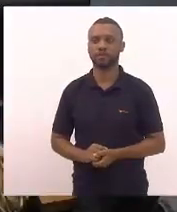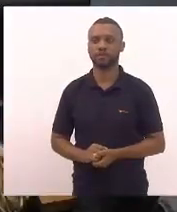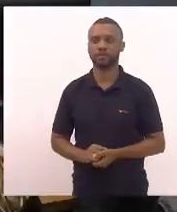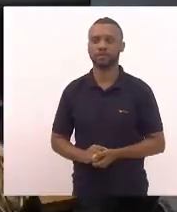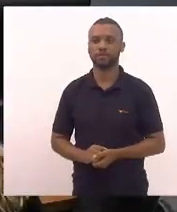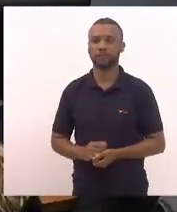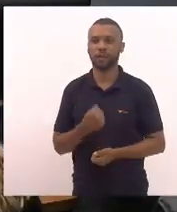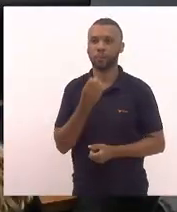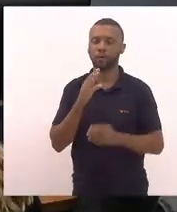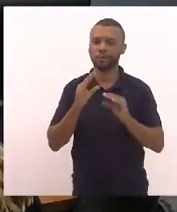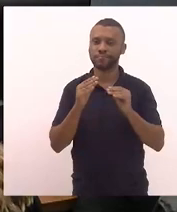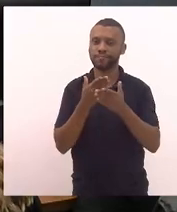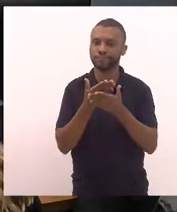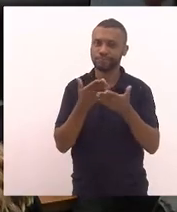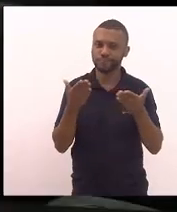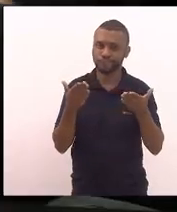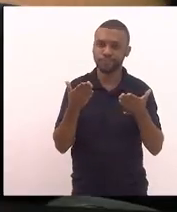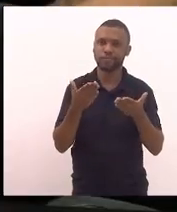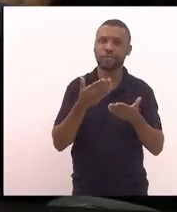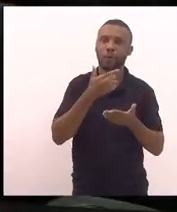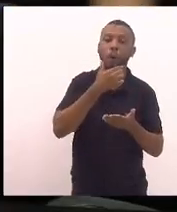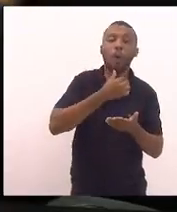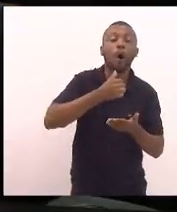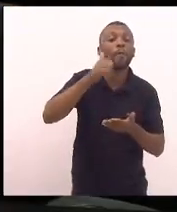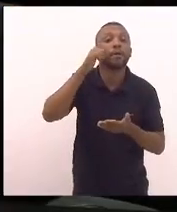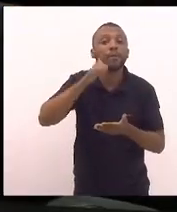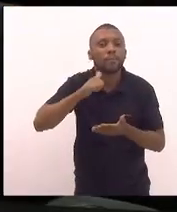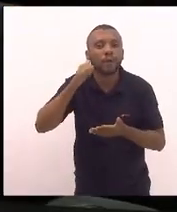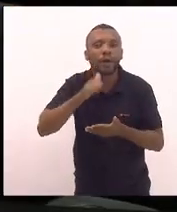Boa noite a todos e a todas.